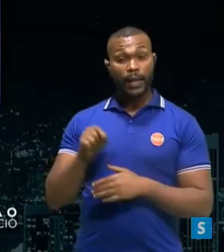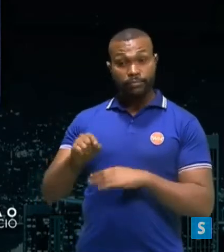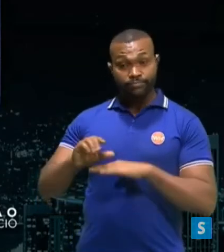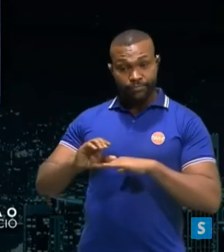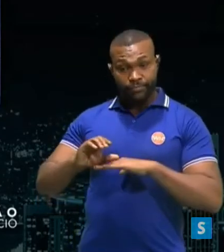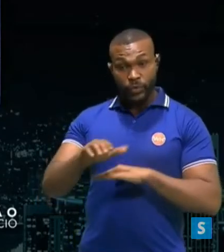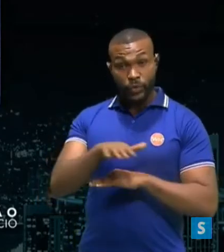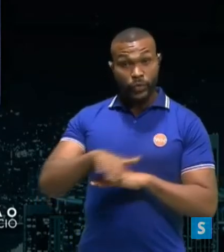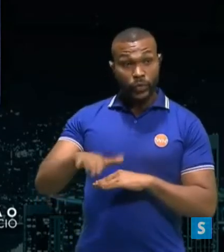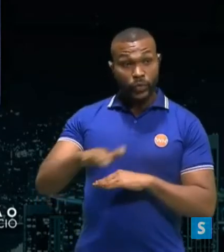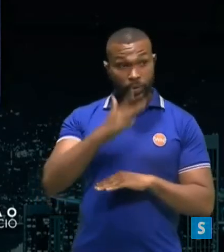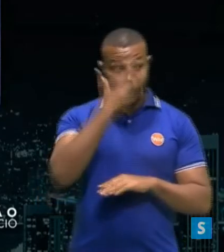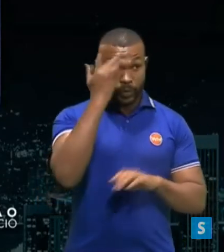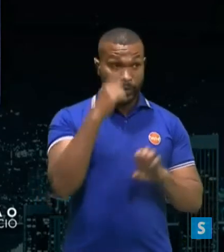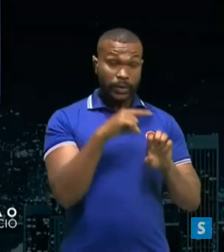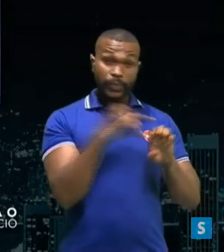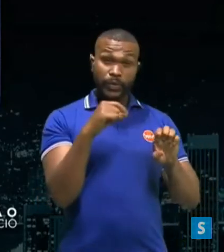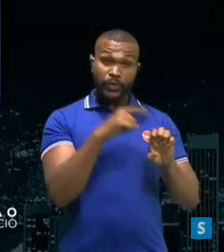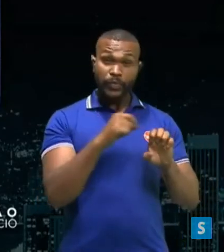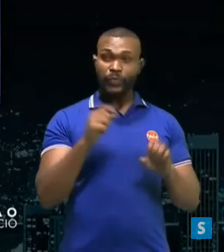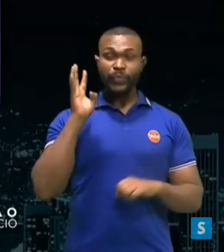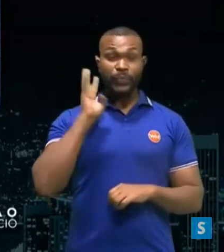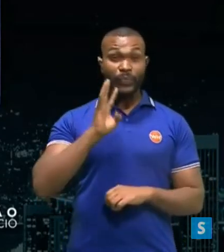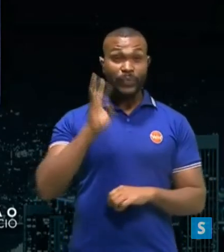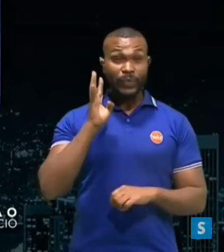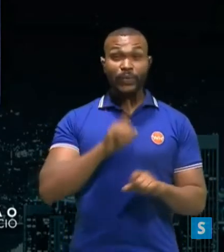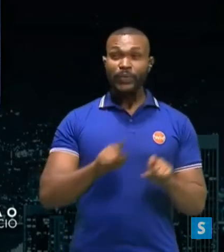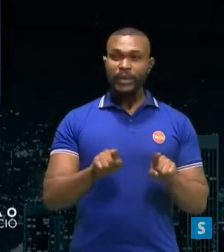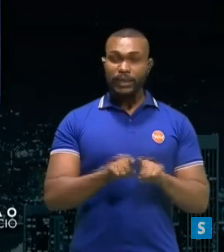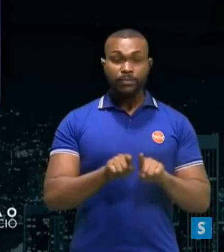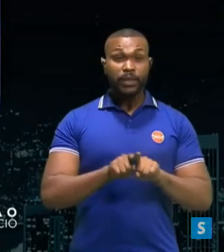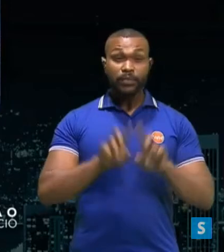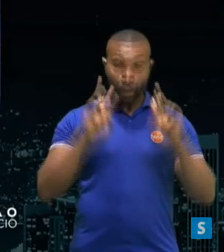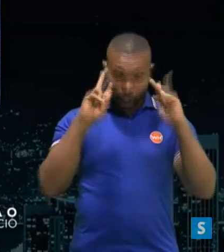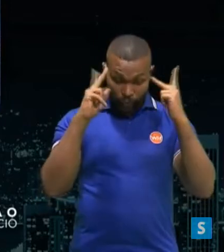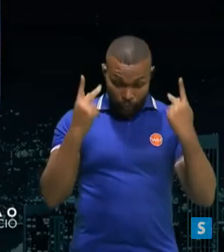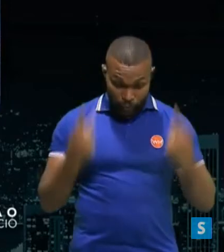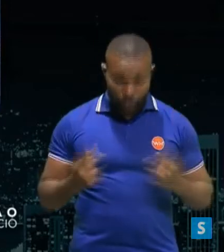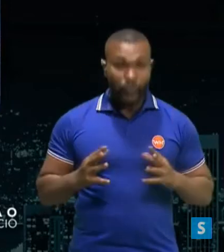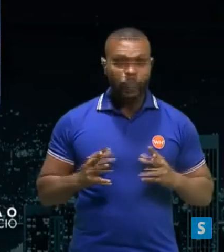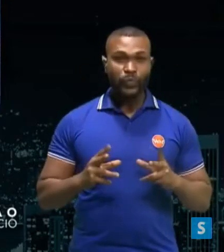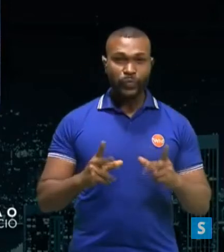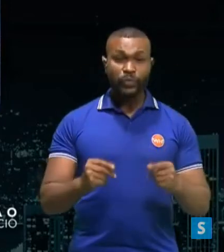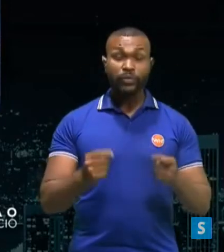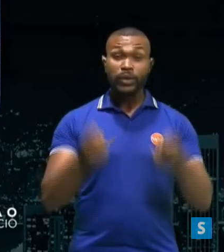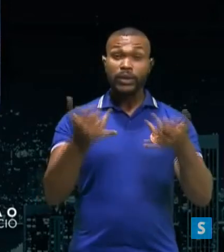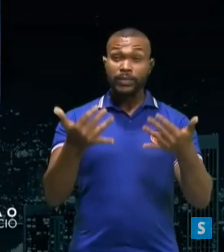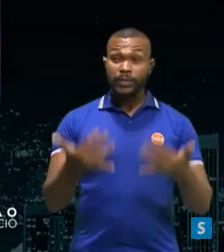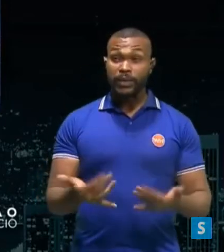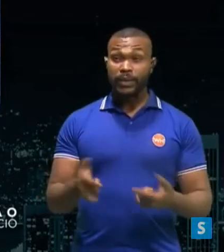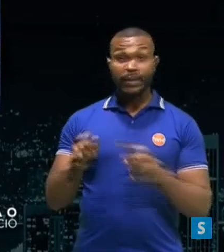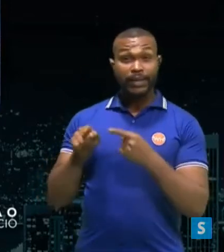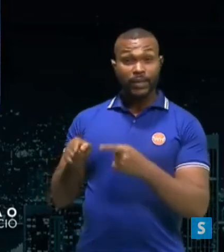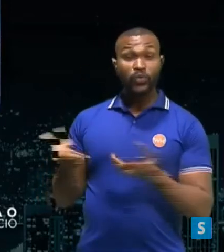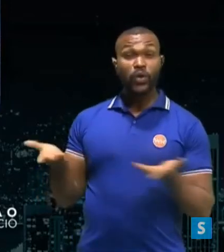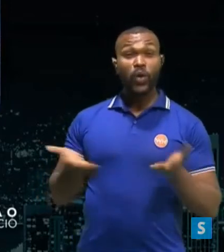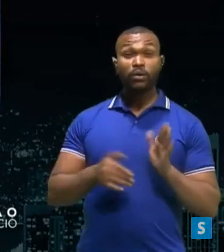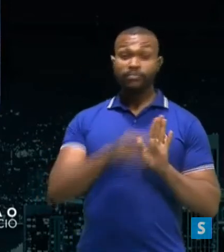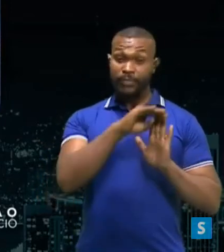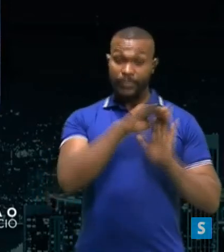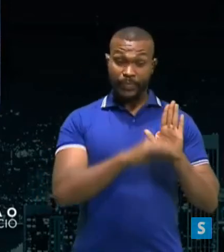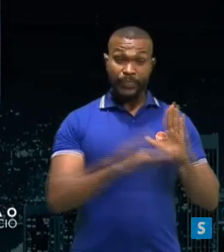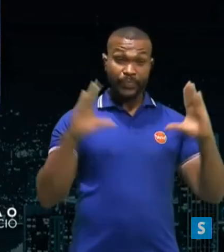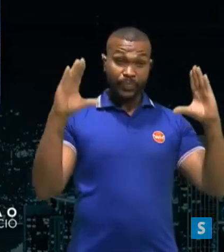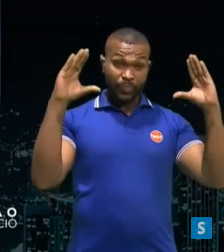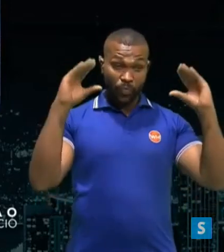investidores e empreendedores muito bacana ver se também esse lado mais humano de tudo isso vamos falar bastante sobre isso na nossa próxima etapa